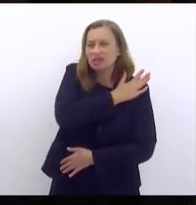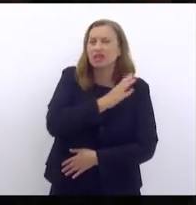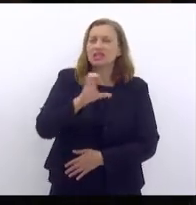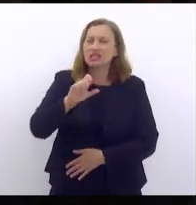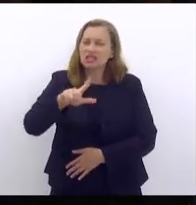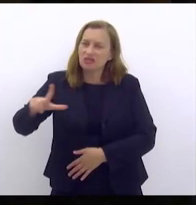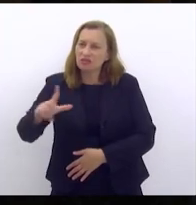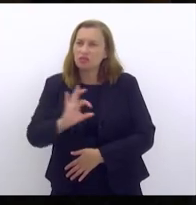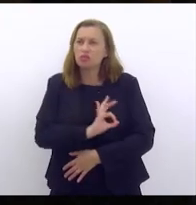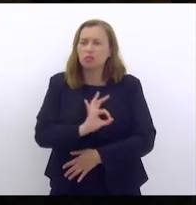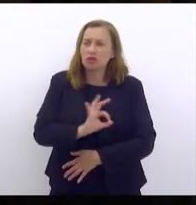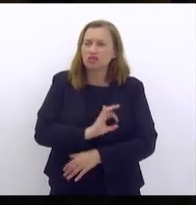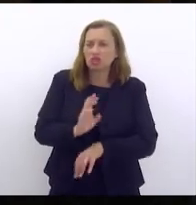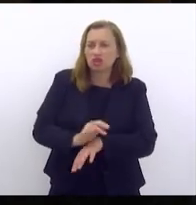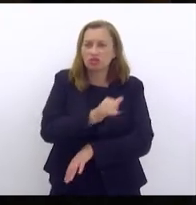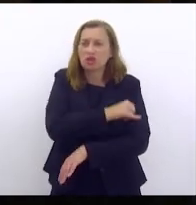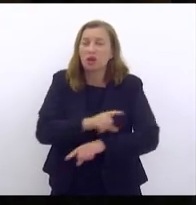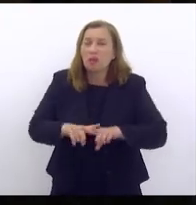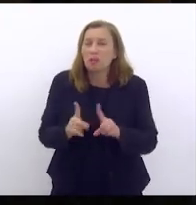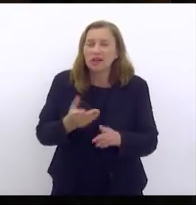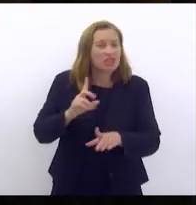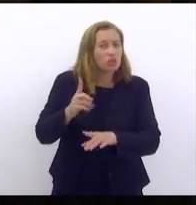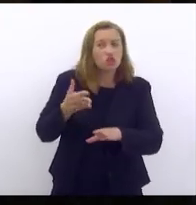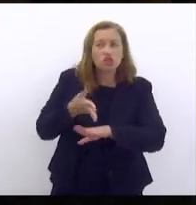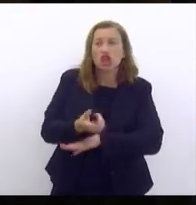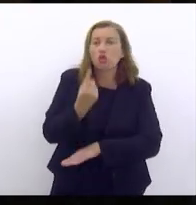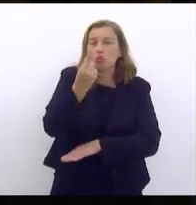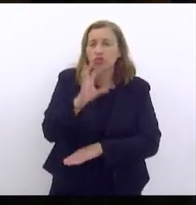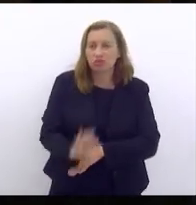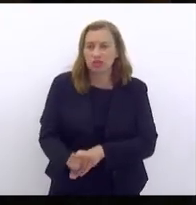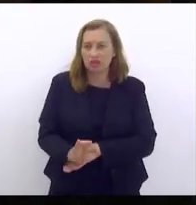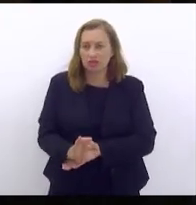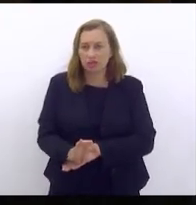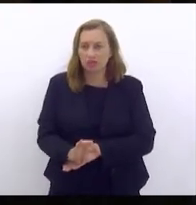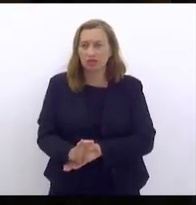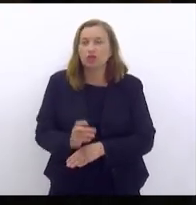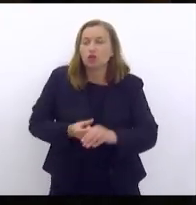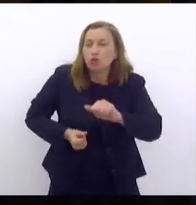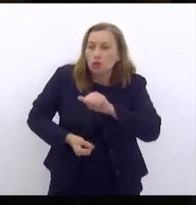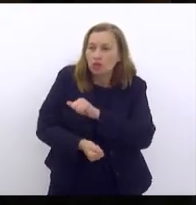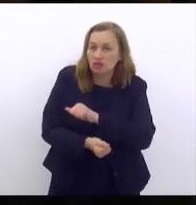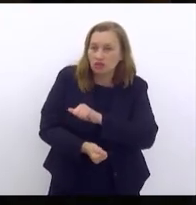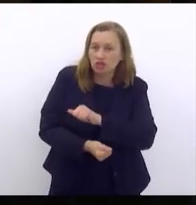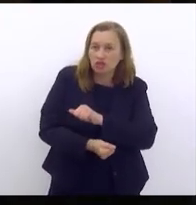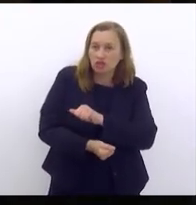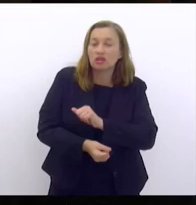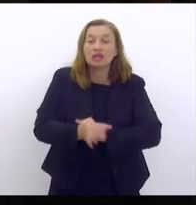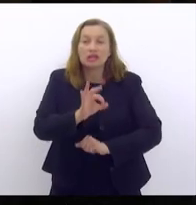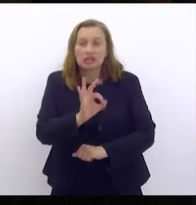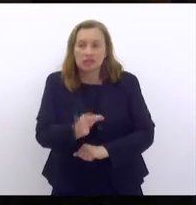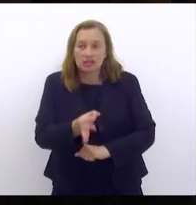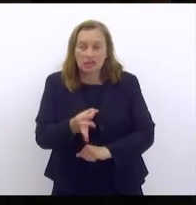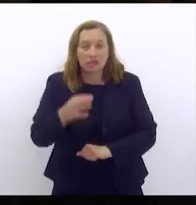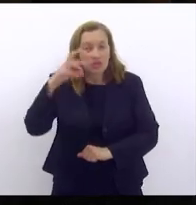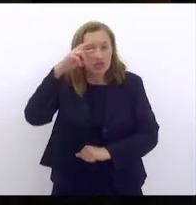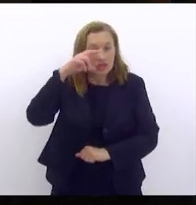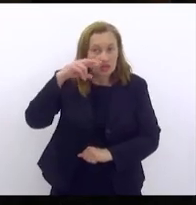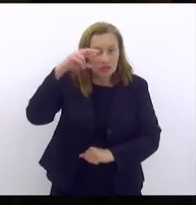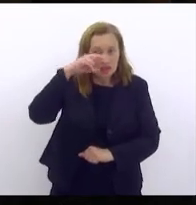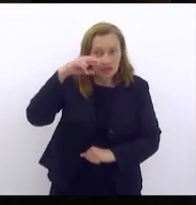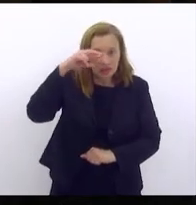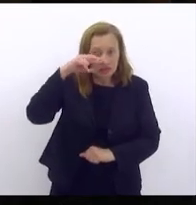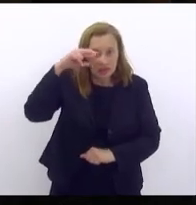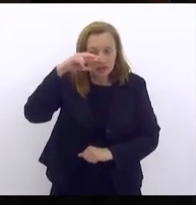do Estado do Rio de Janeiro, mas não chega a 1% o investimento exatamente em investigação,